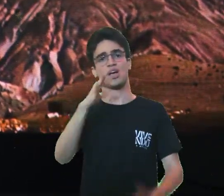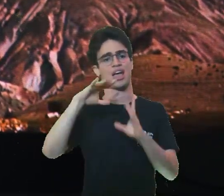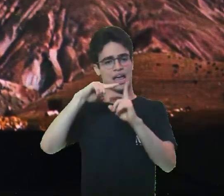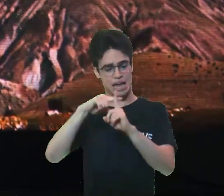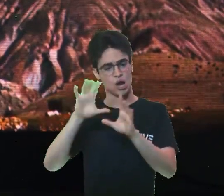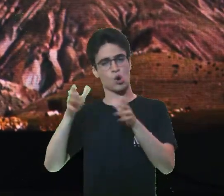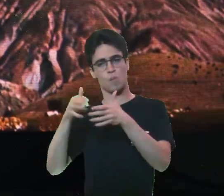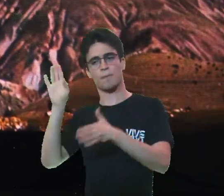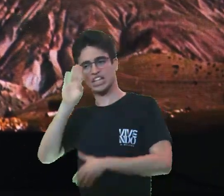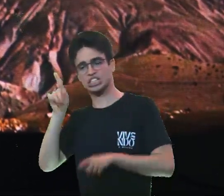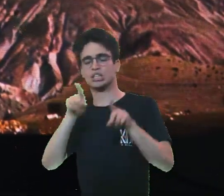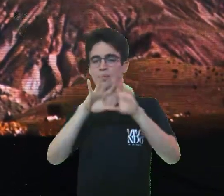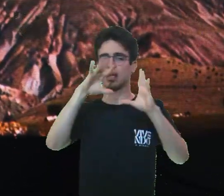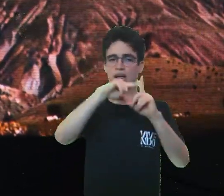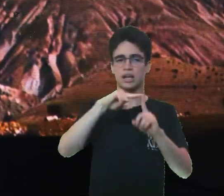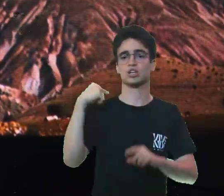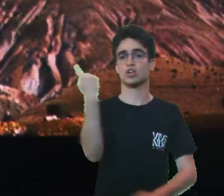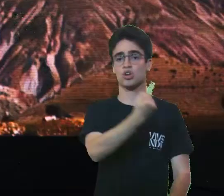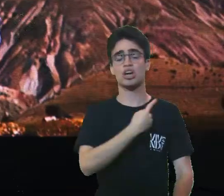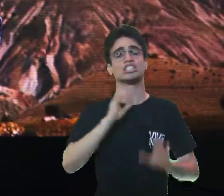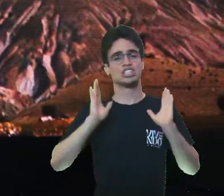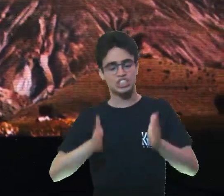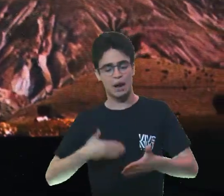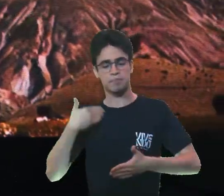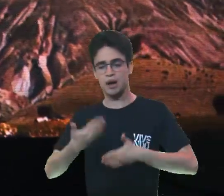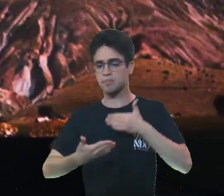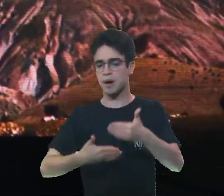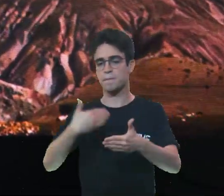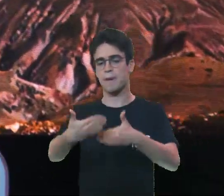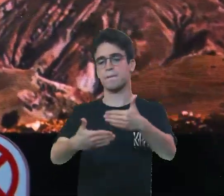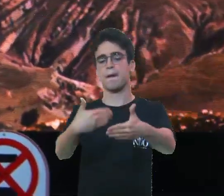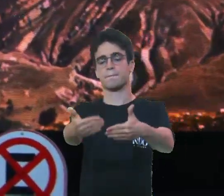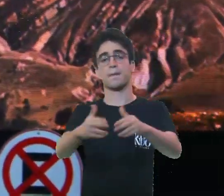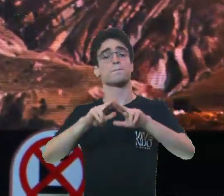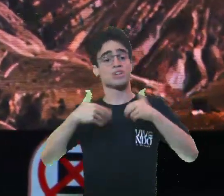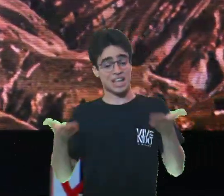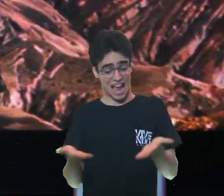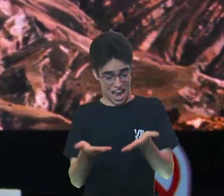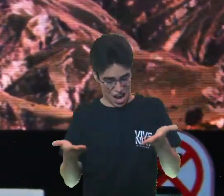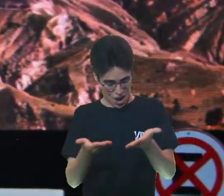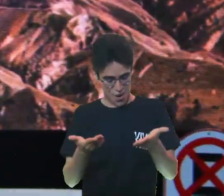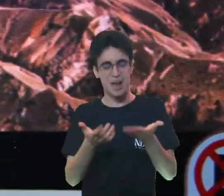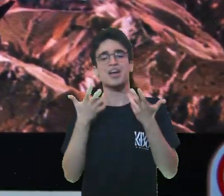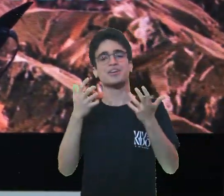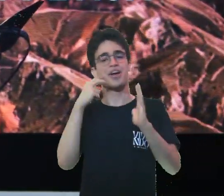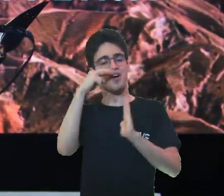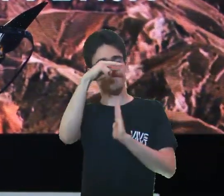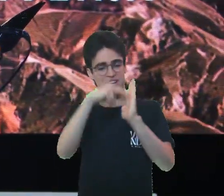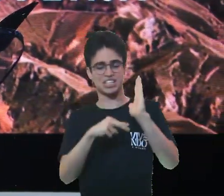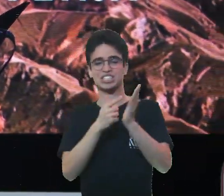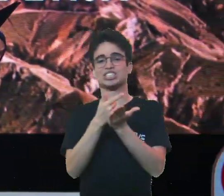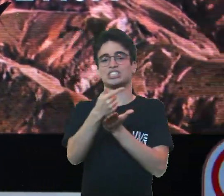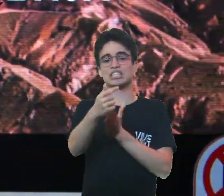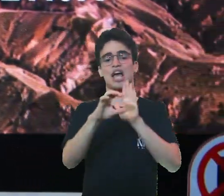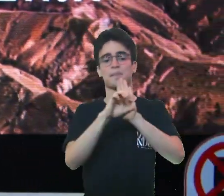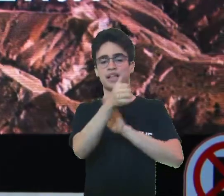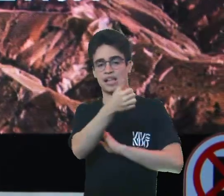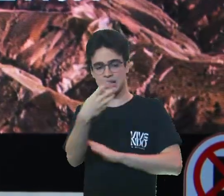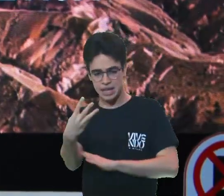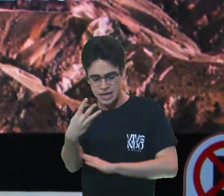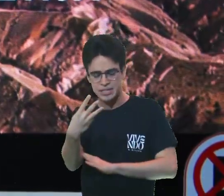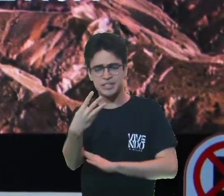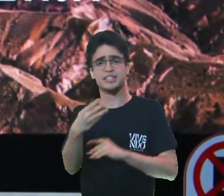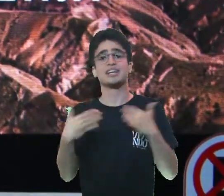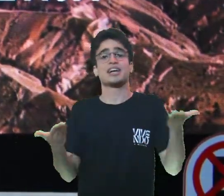igreja, já estamos no caminho. Então eu quero vir com vocês para Gênesis capítulo 13 e nós